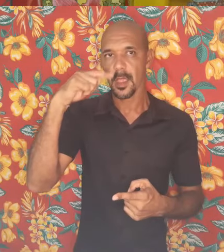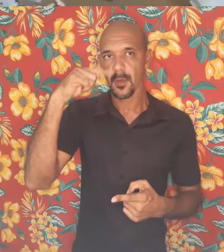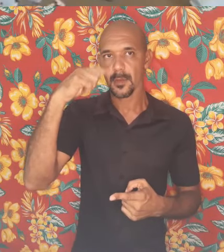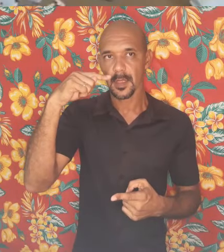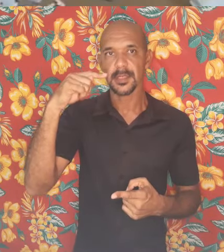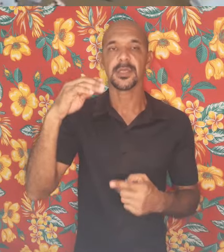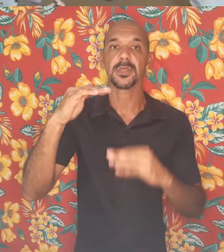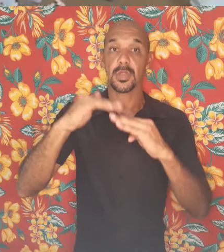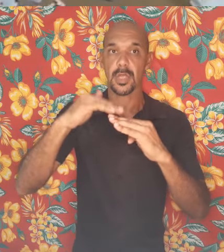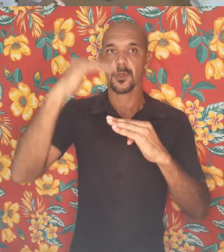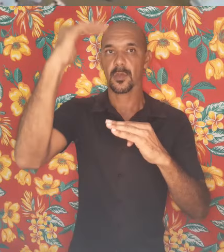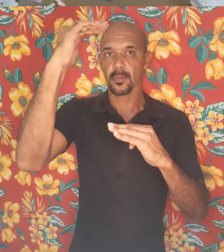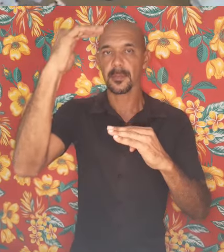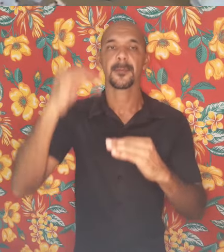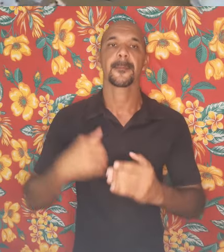ó,